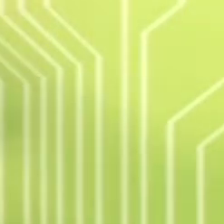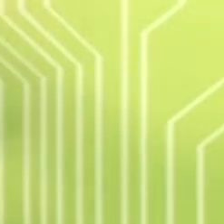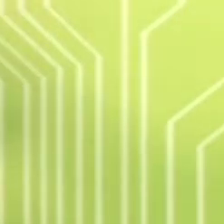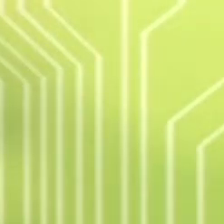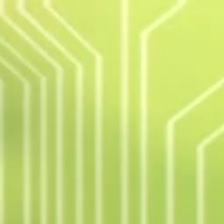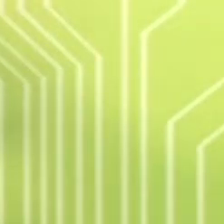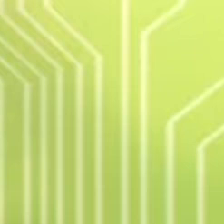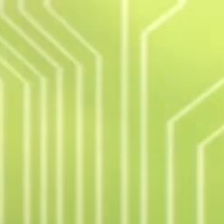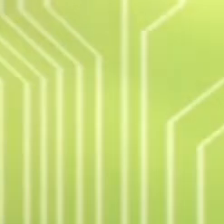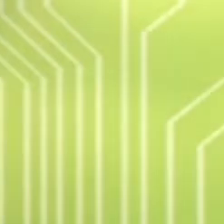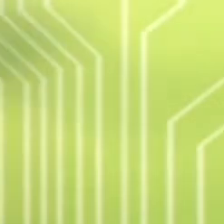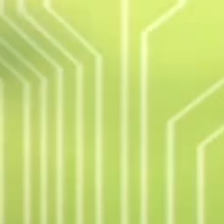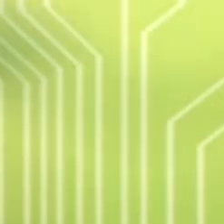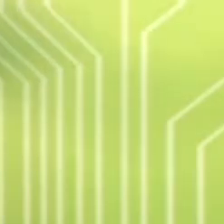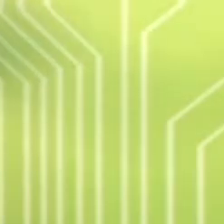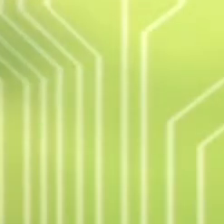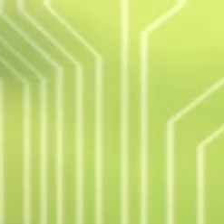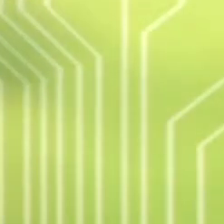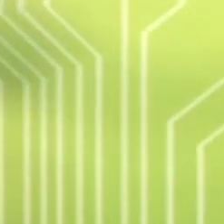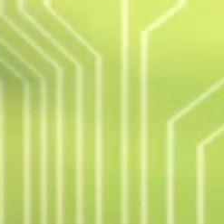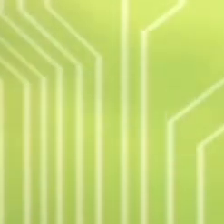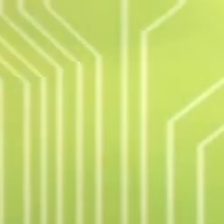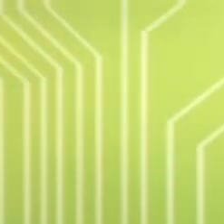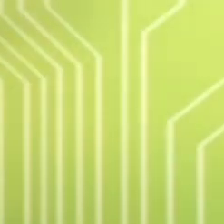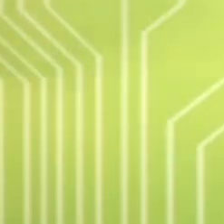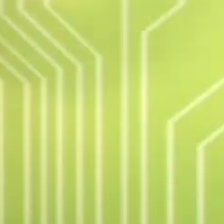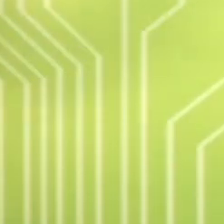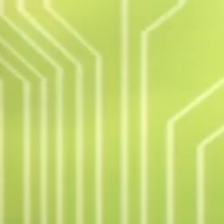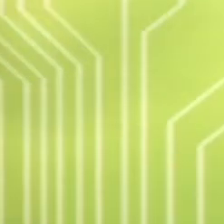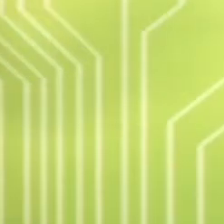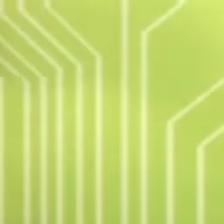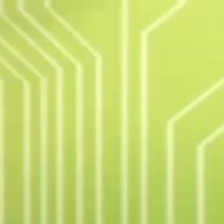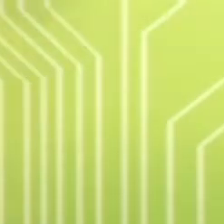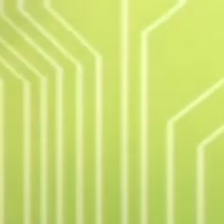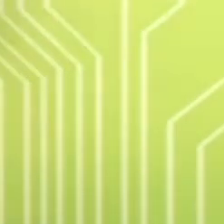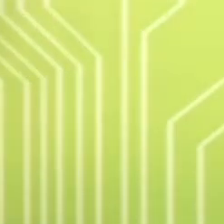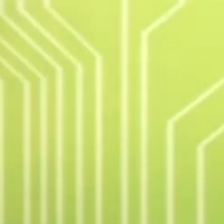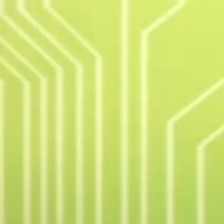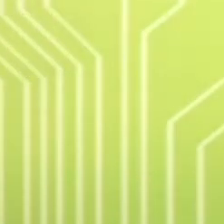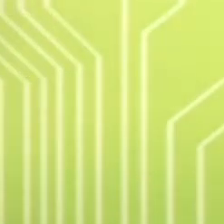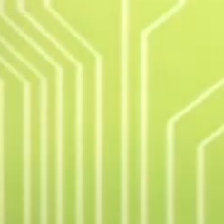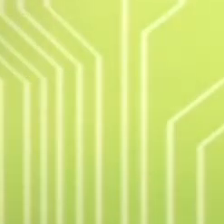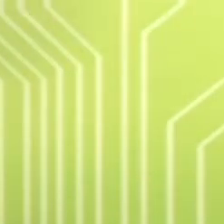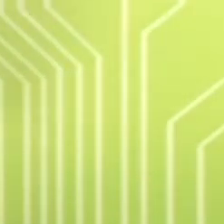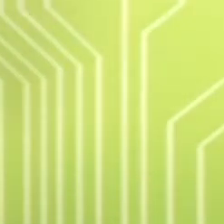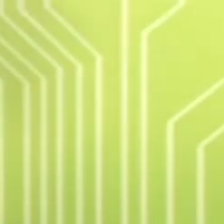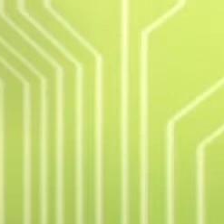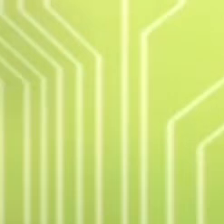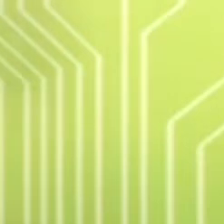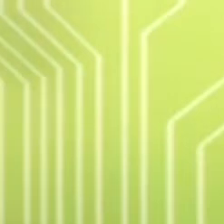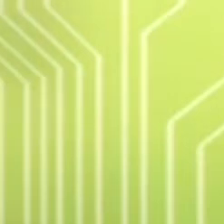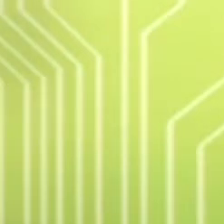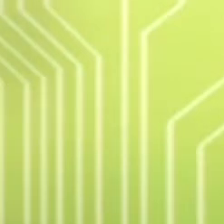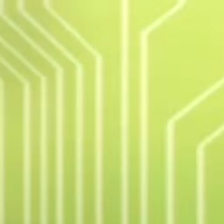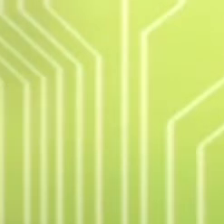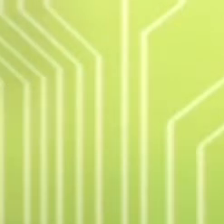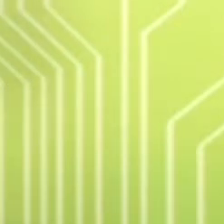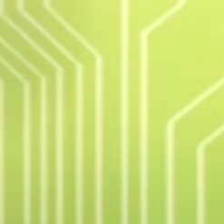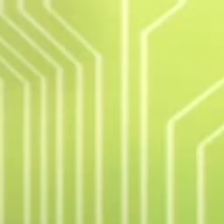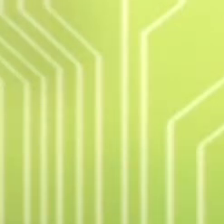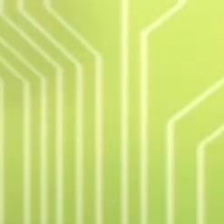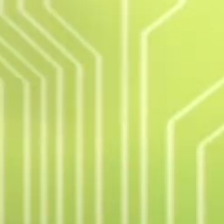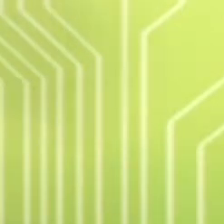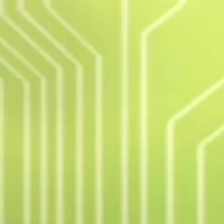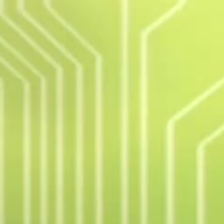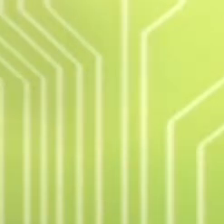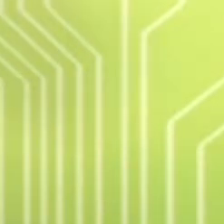estiver passando na rua, né? Isso é brincadeira, é claro. Não é verdade? Pode falar sem problema nenhum. Eu estou aqui como professor para lhe ajudar. Eu estou aqui